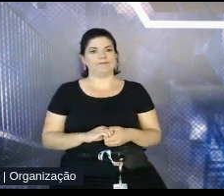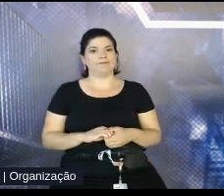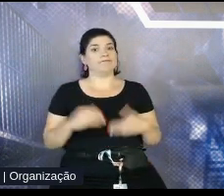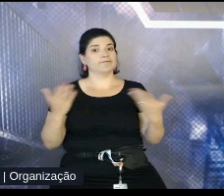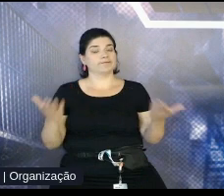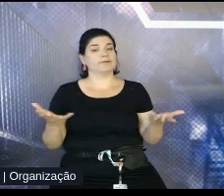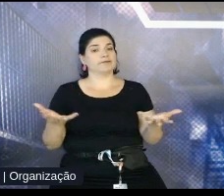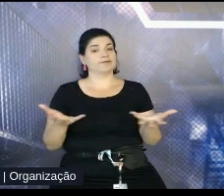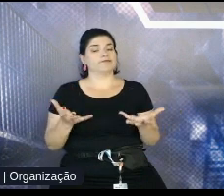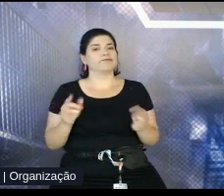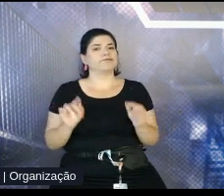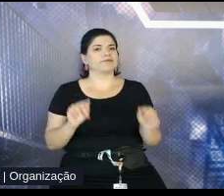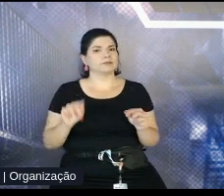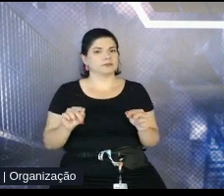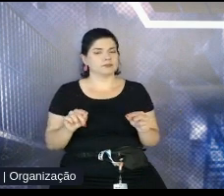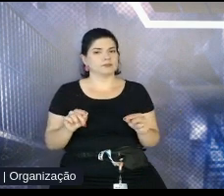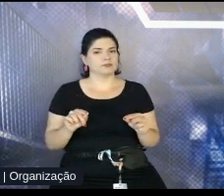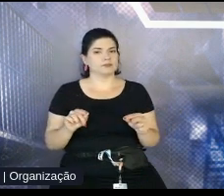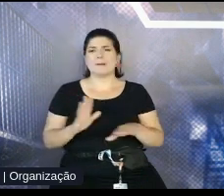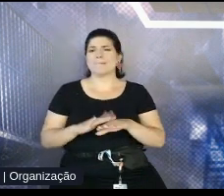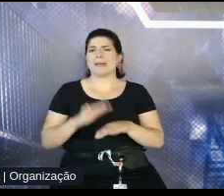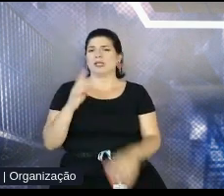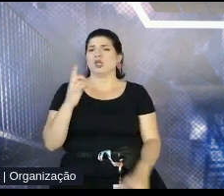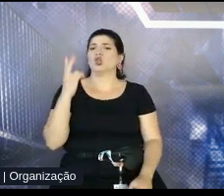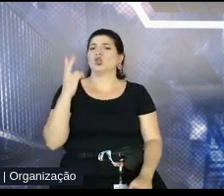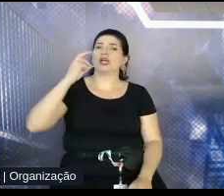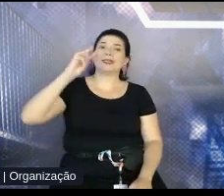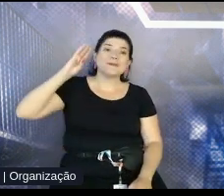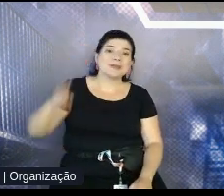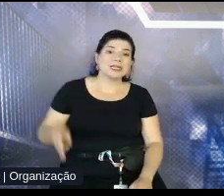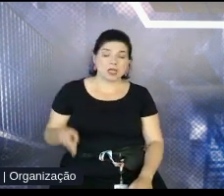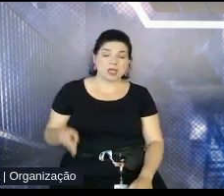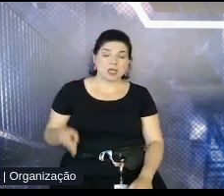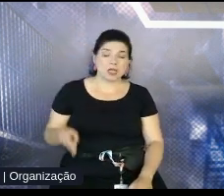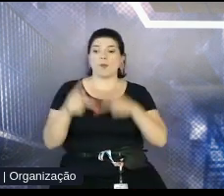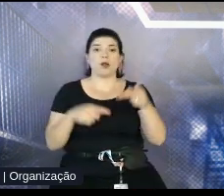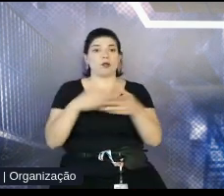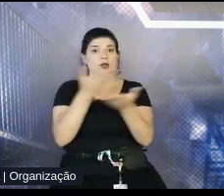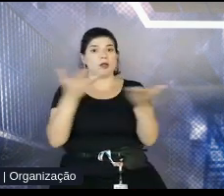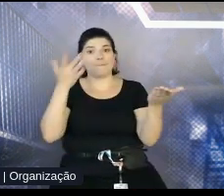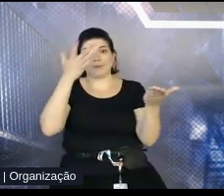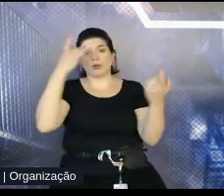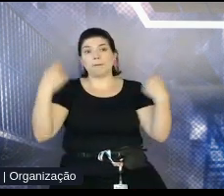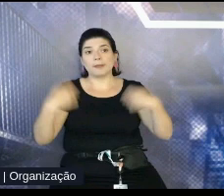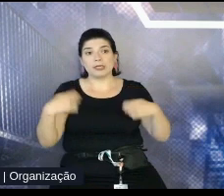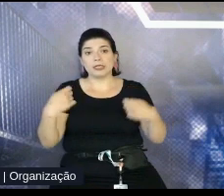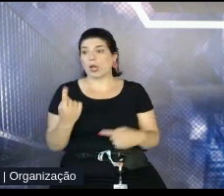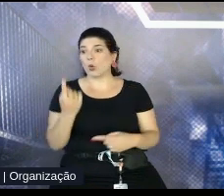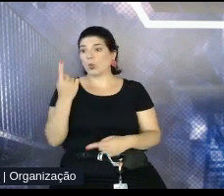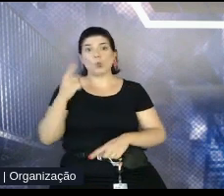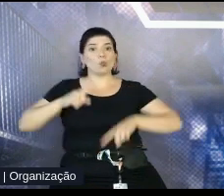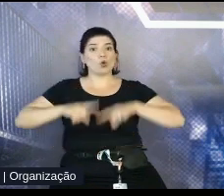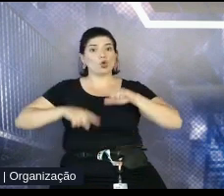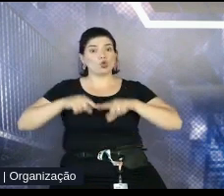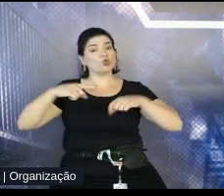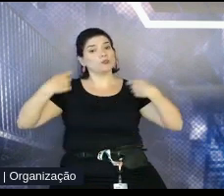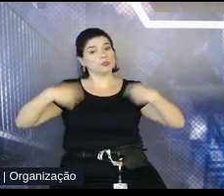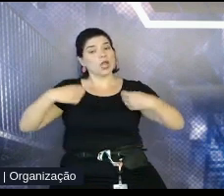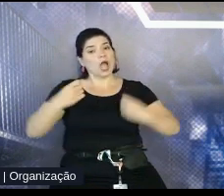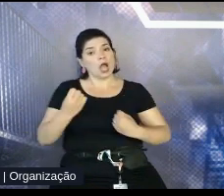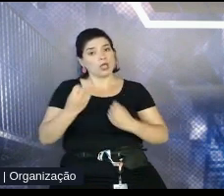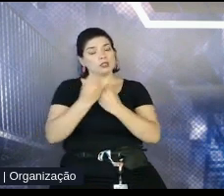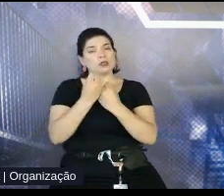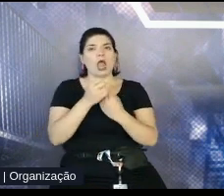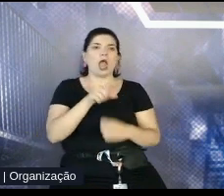até 2030, mais de 2 bilhões da população precisam de pelo menos um produto de assistência, como